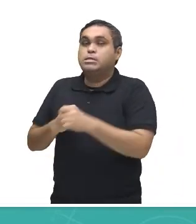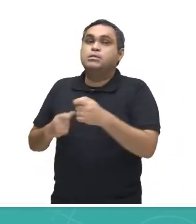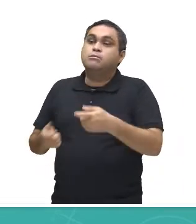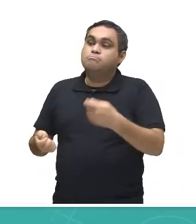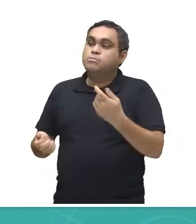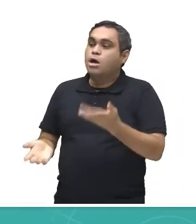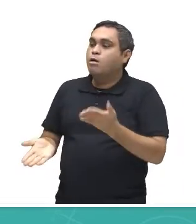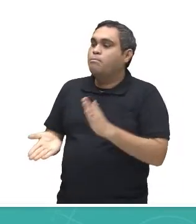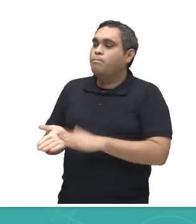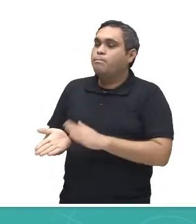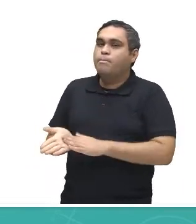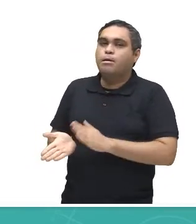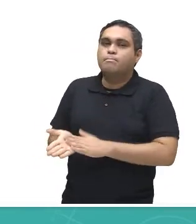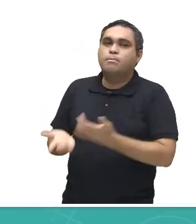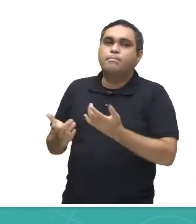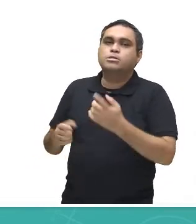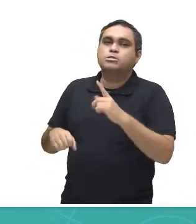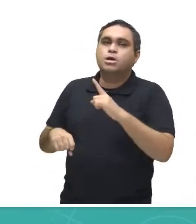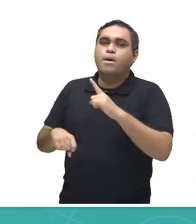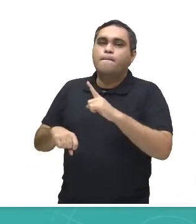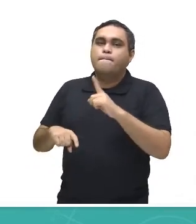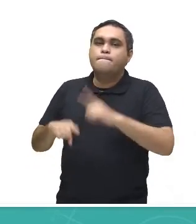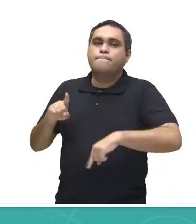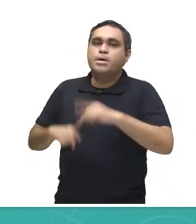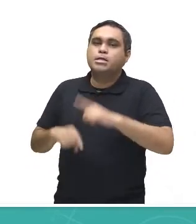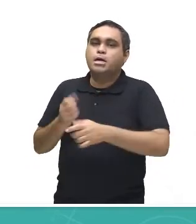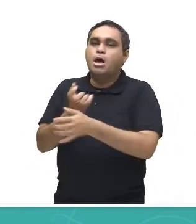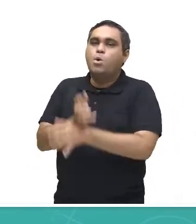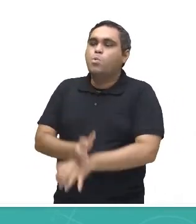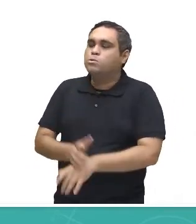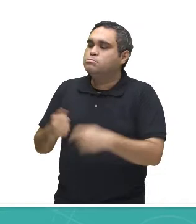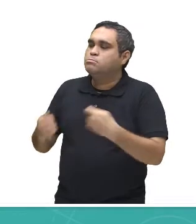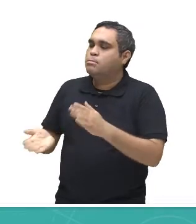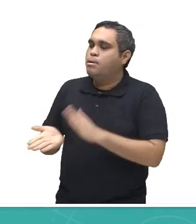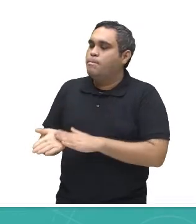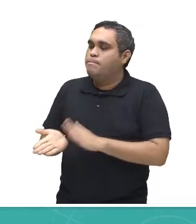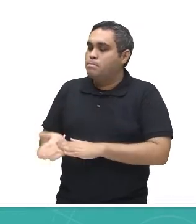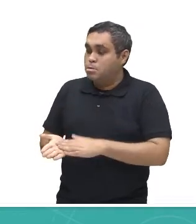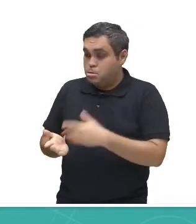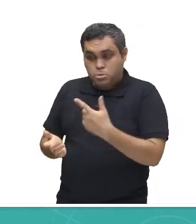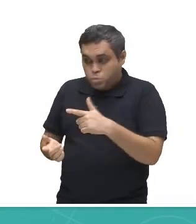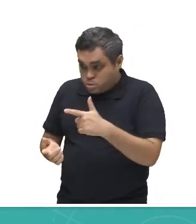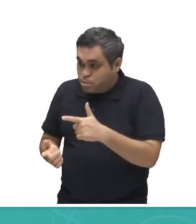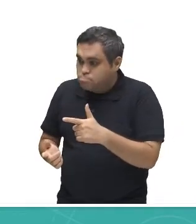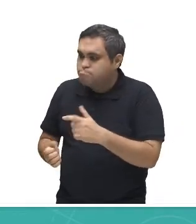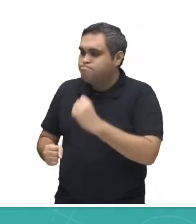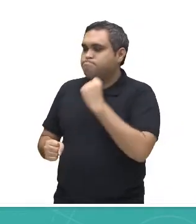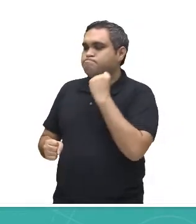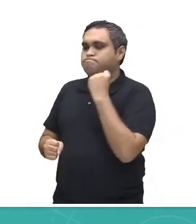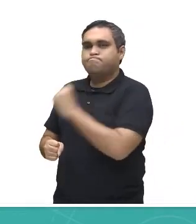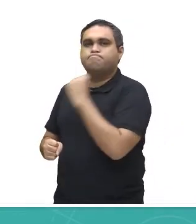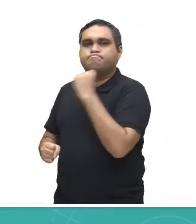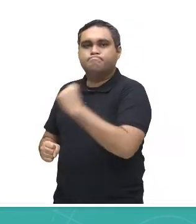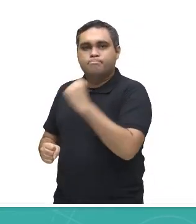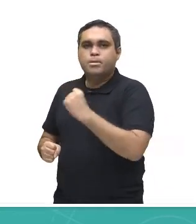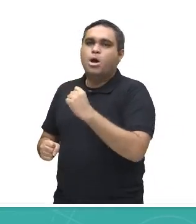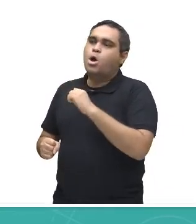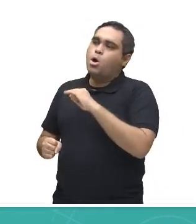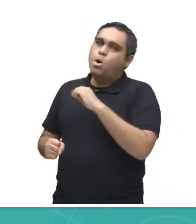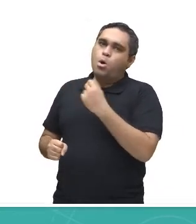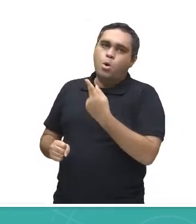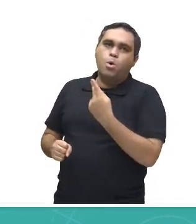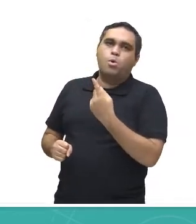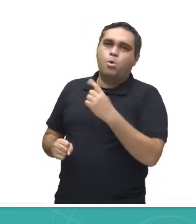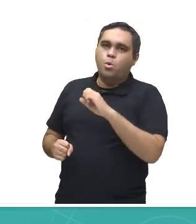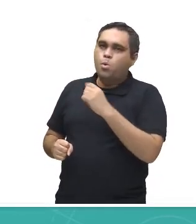essa quantidade exigida por eles, os seus familiares eram mortos, torturados. Eita, que a palavra não quer